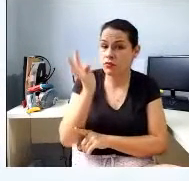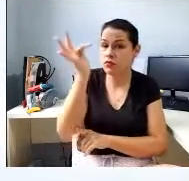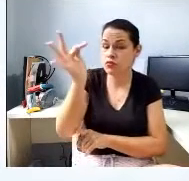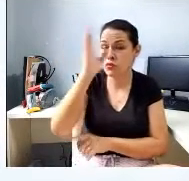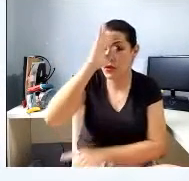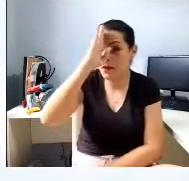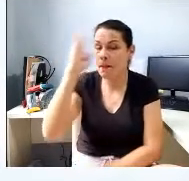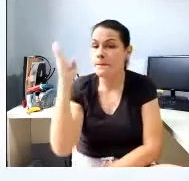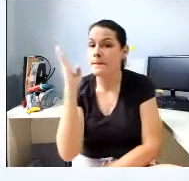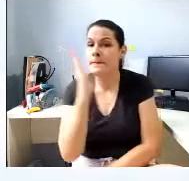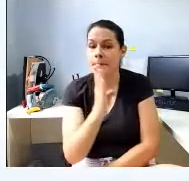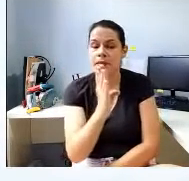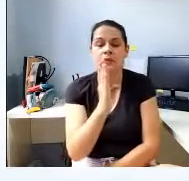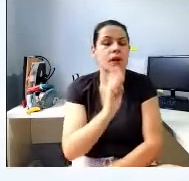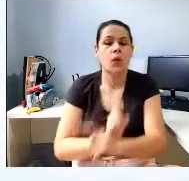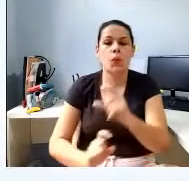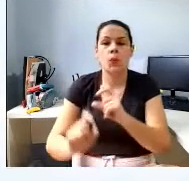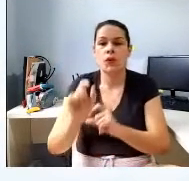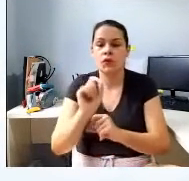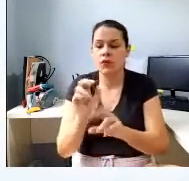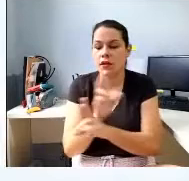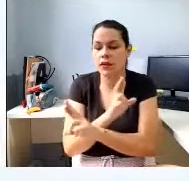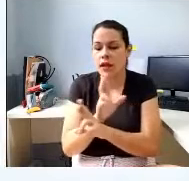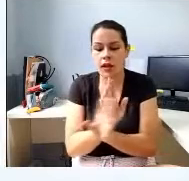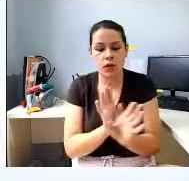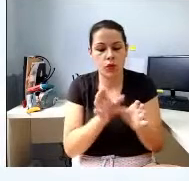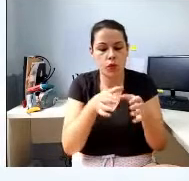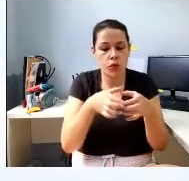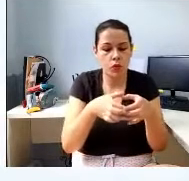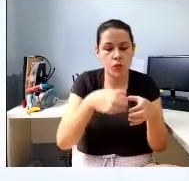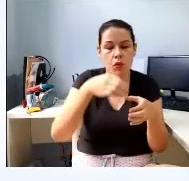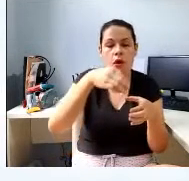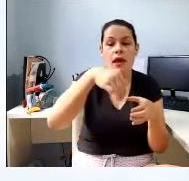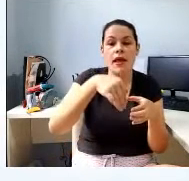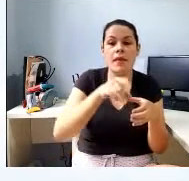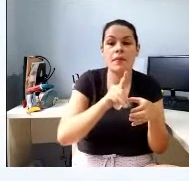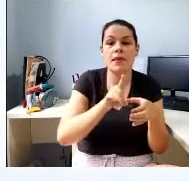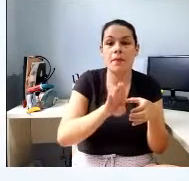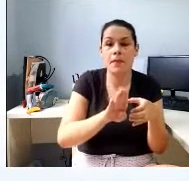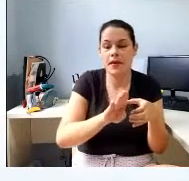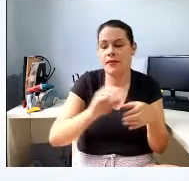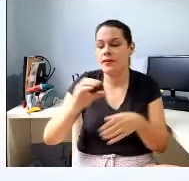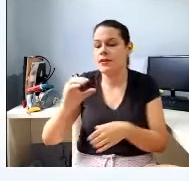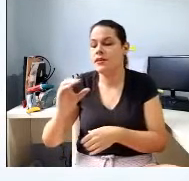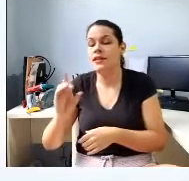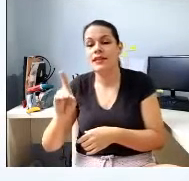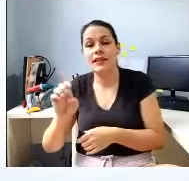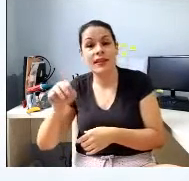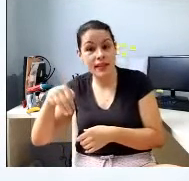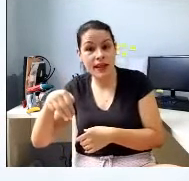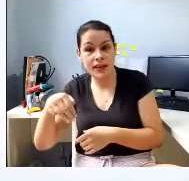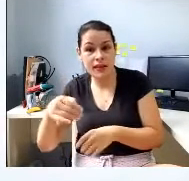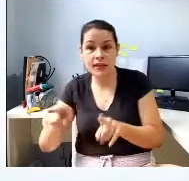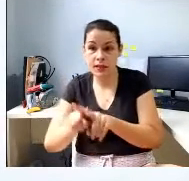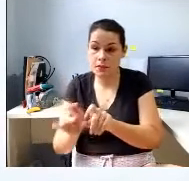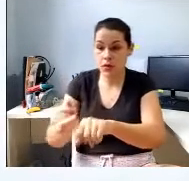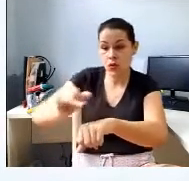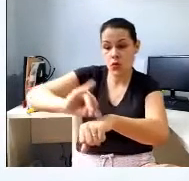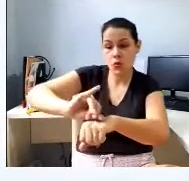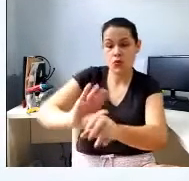principalmente na relação DEM, MDB e Centrão. E nós temos também que